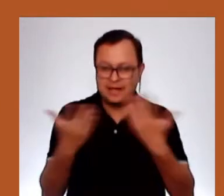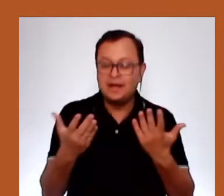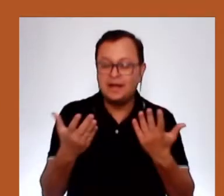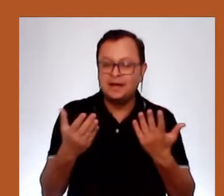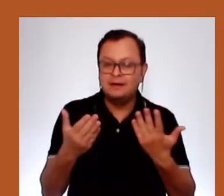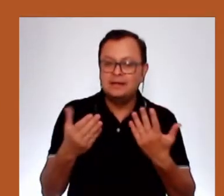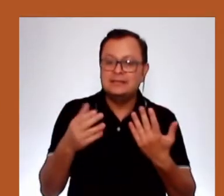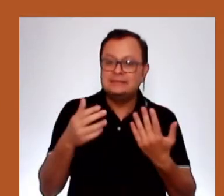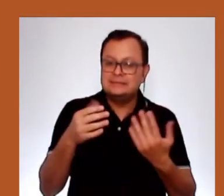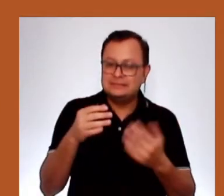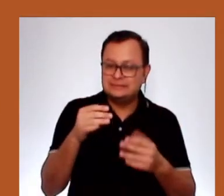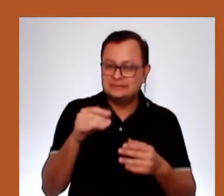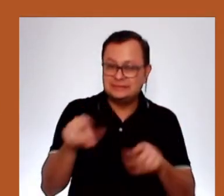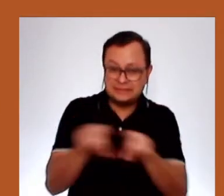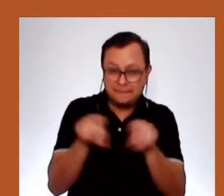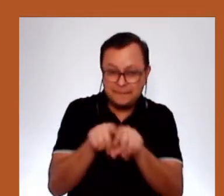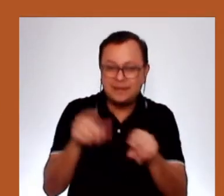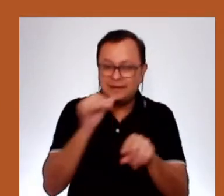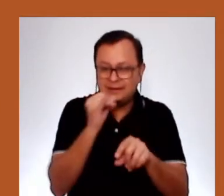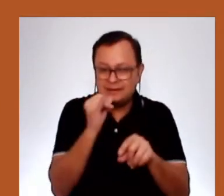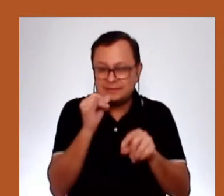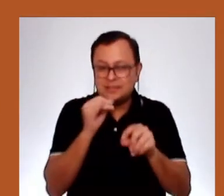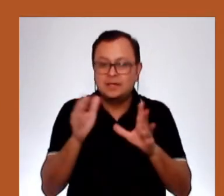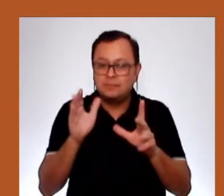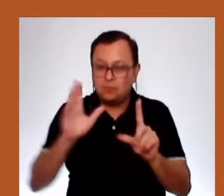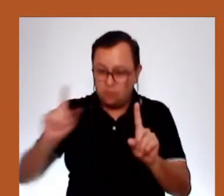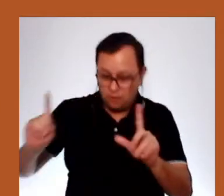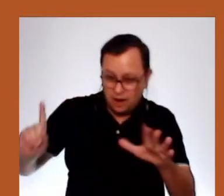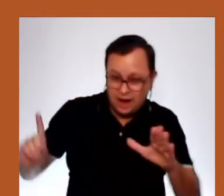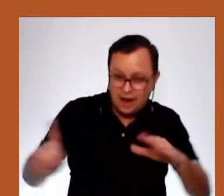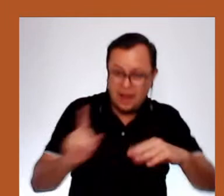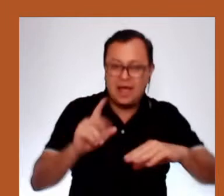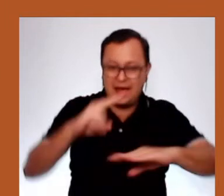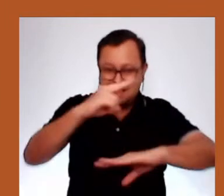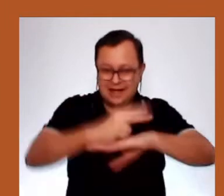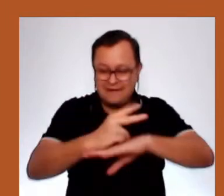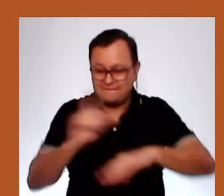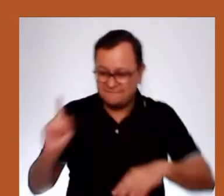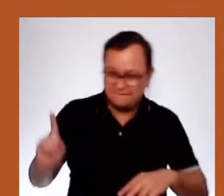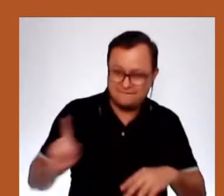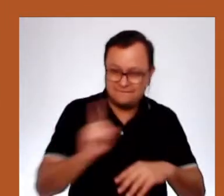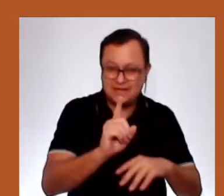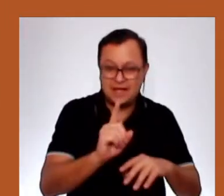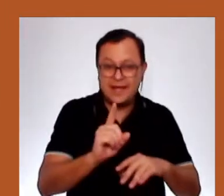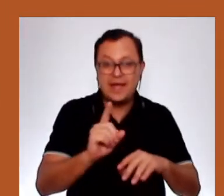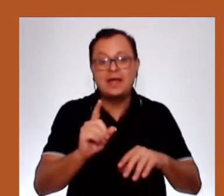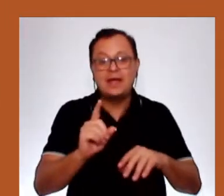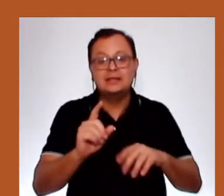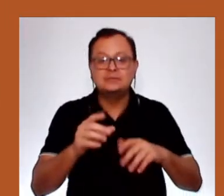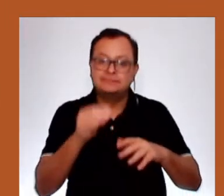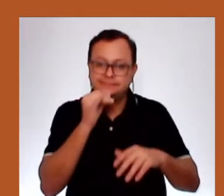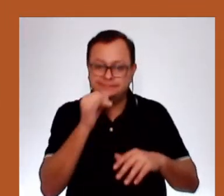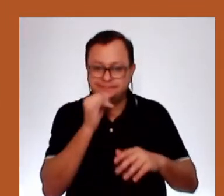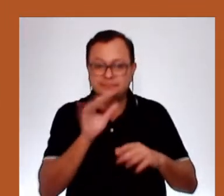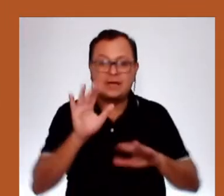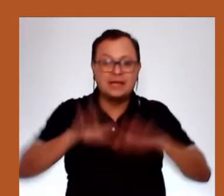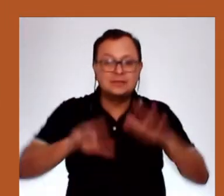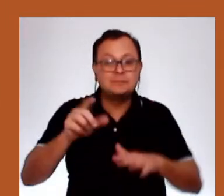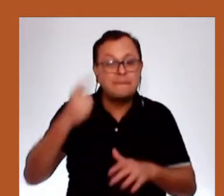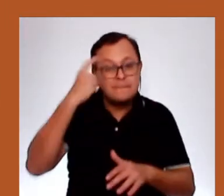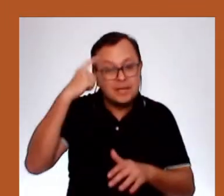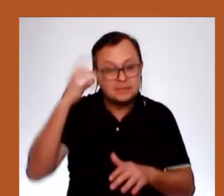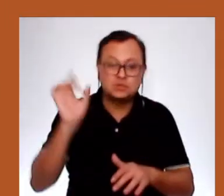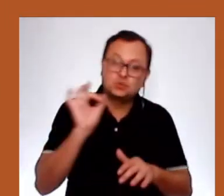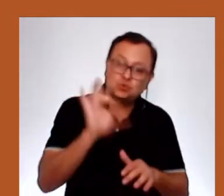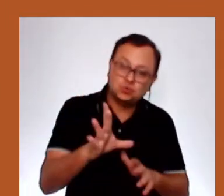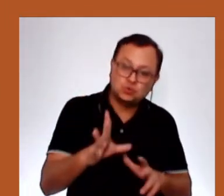sempre complementa. Então, muitas vezes as pessoas colocam numa dualidade falsa que é ou quimioterapia ou cuidados